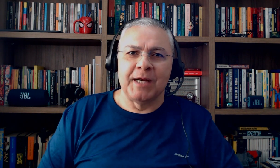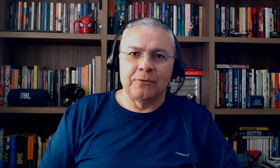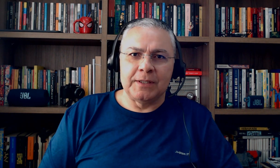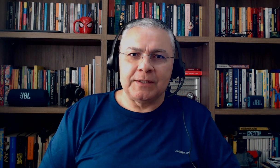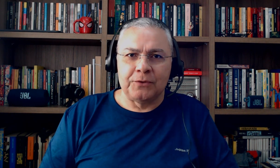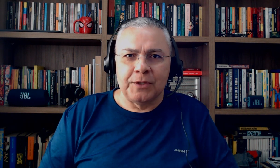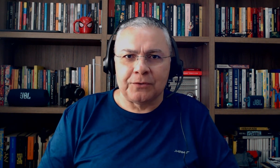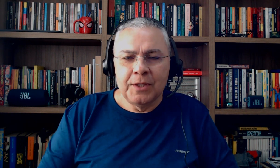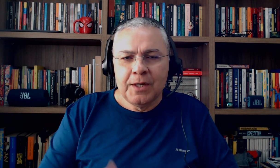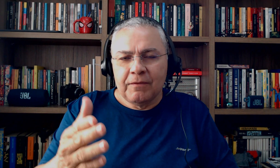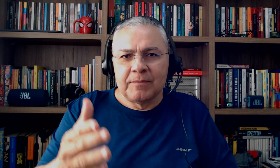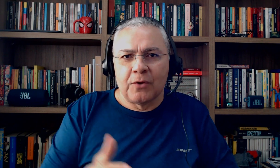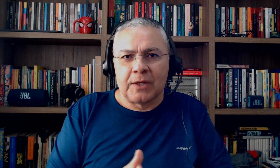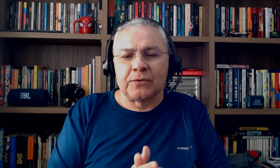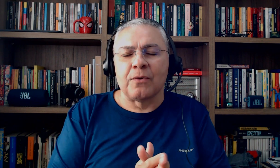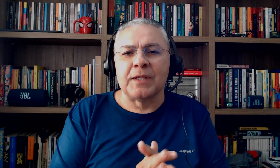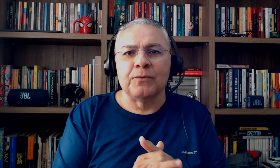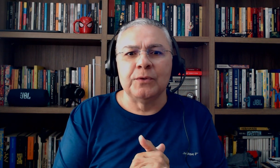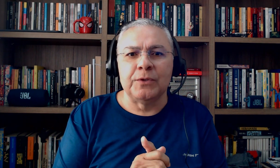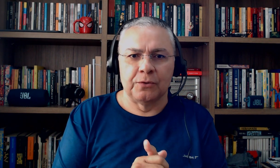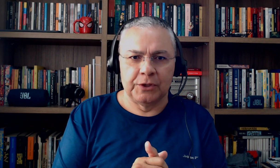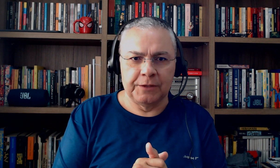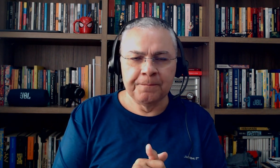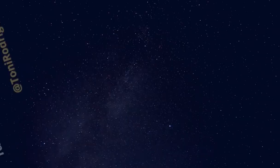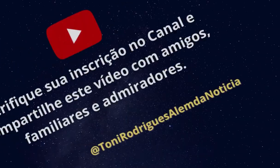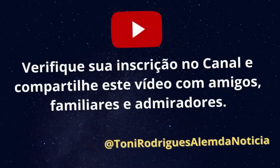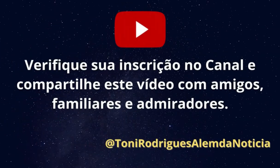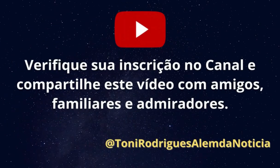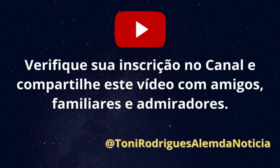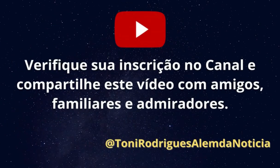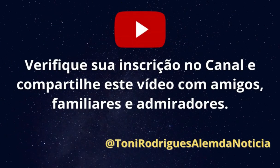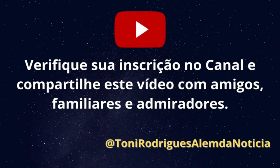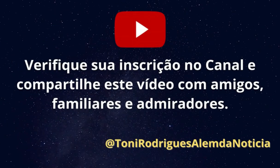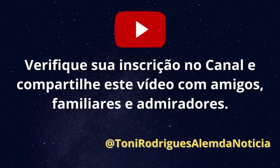e admiradores dito isto vamos ao nosso conteúdo de hoje